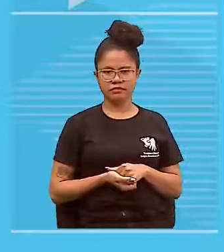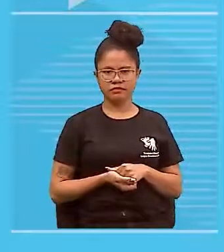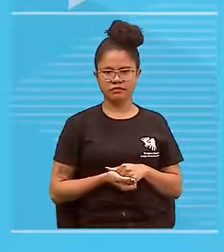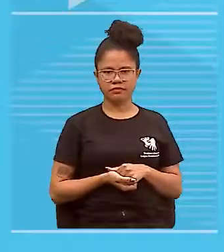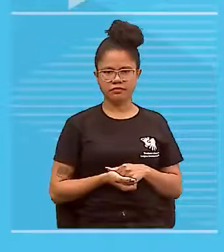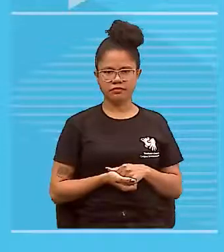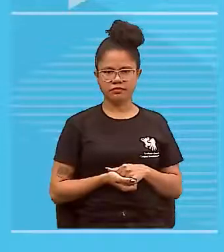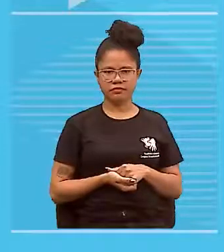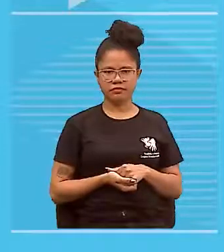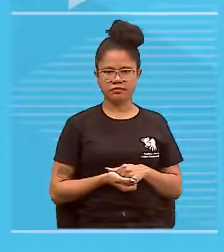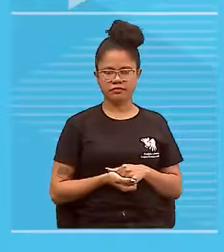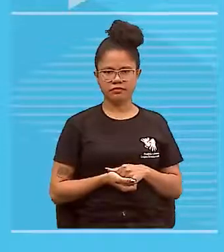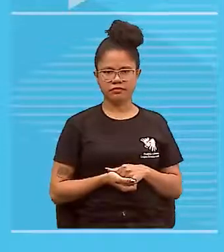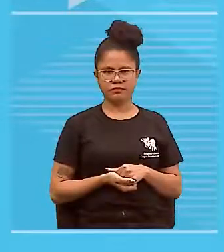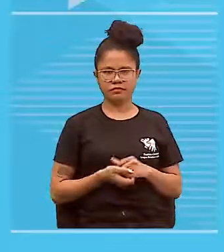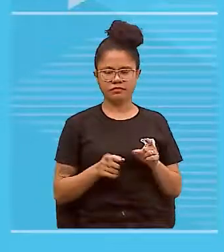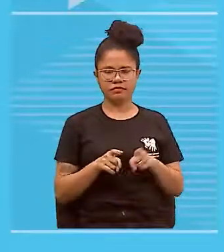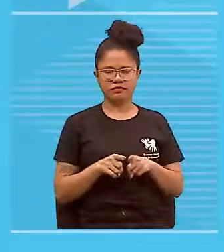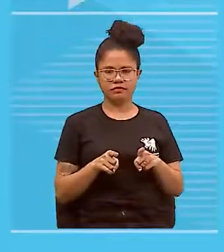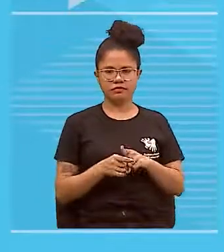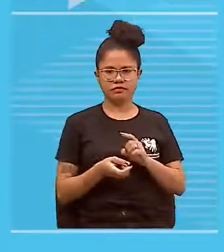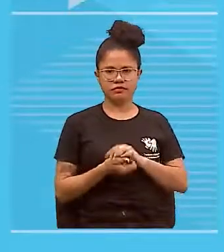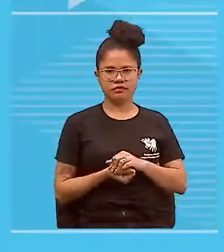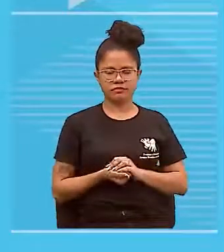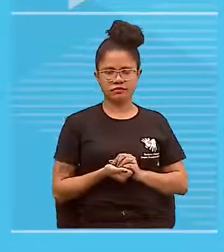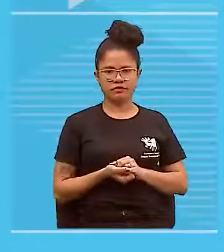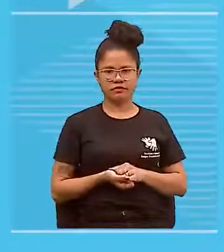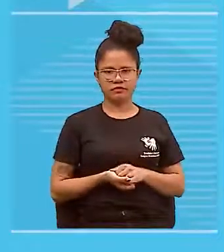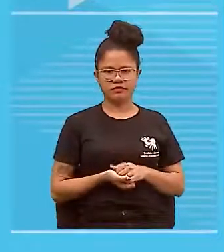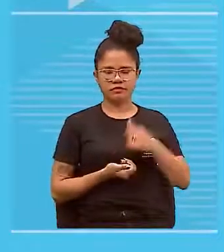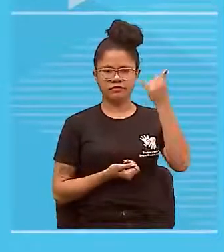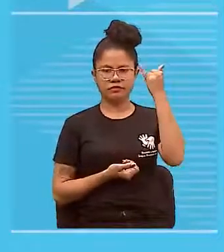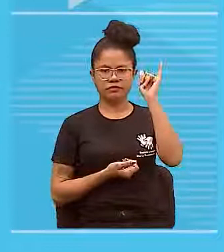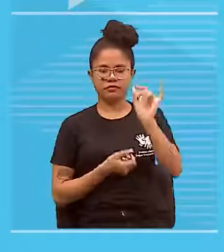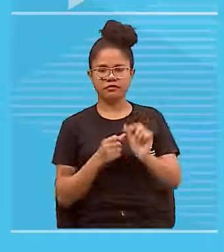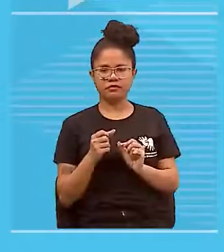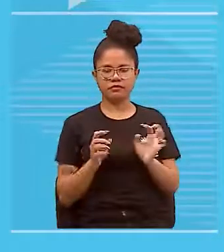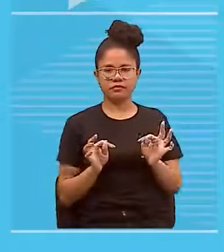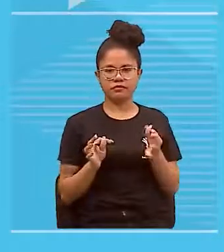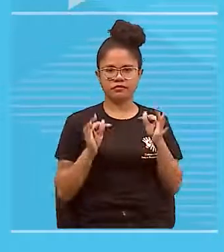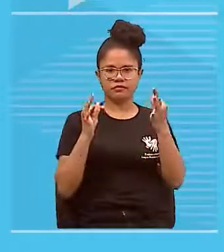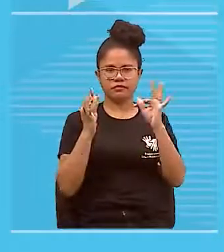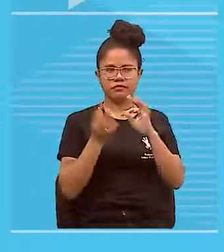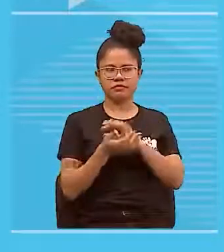e não deixar que a tecnologia